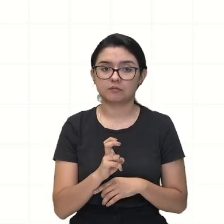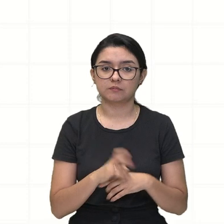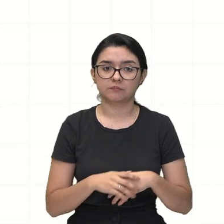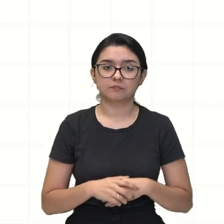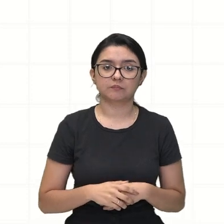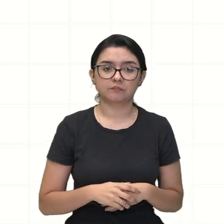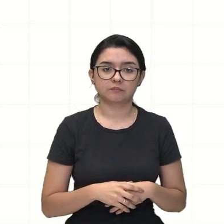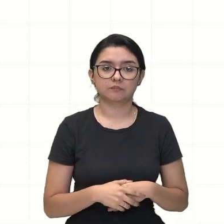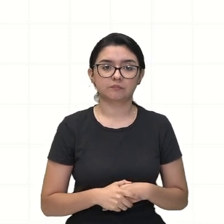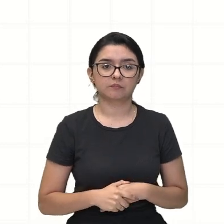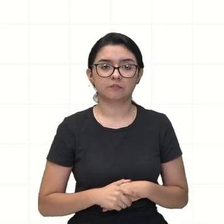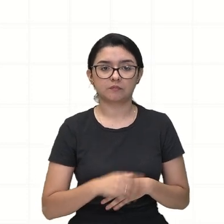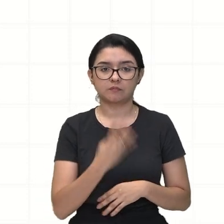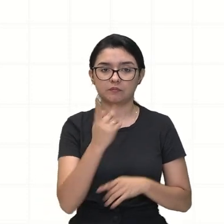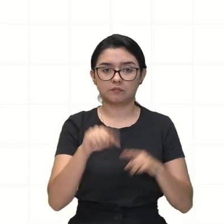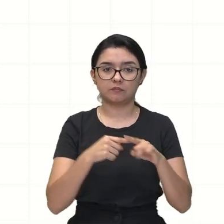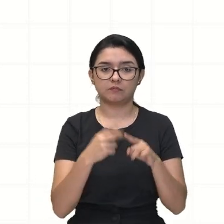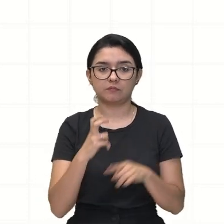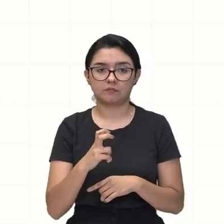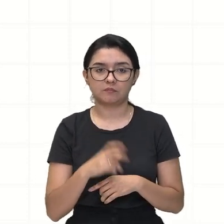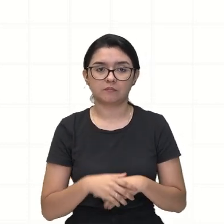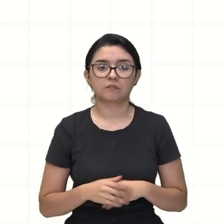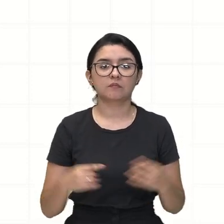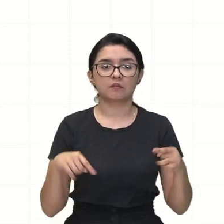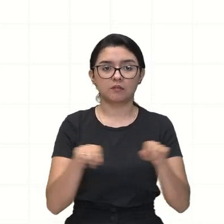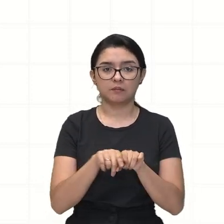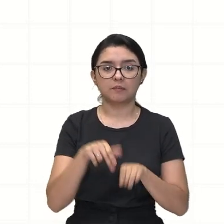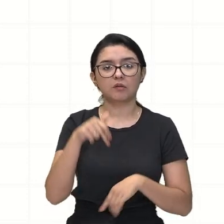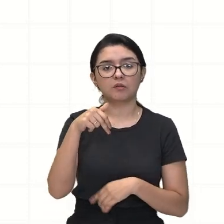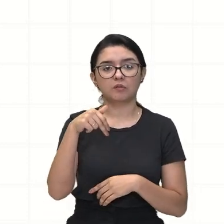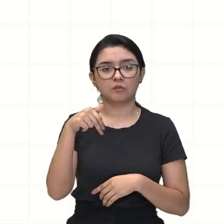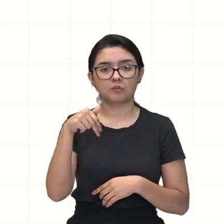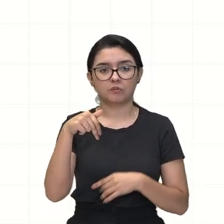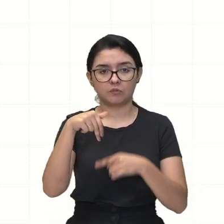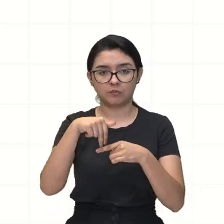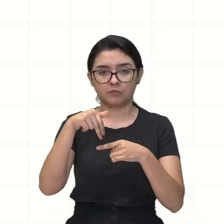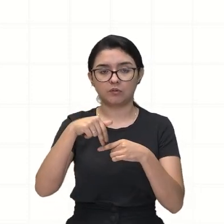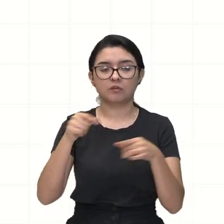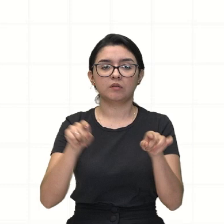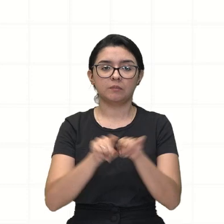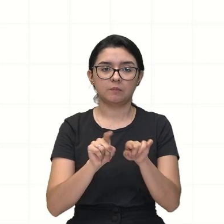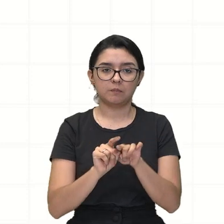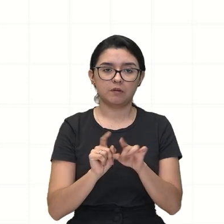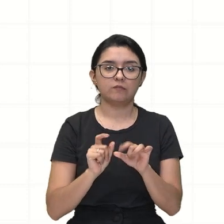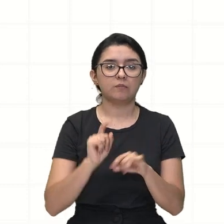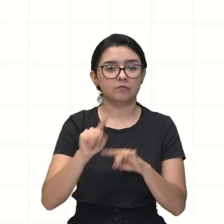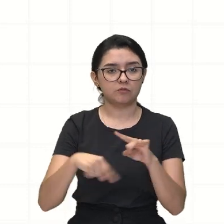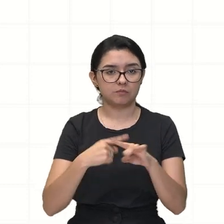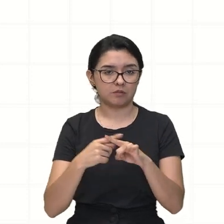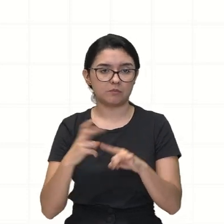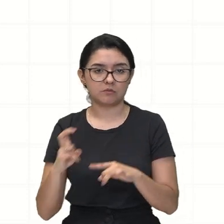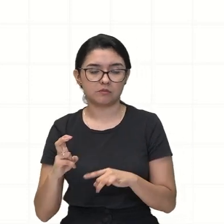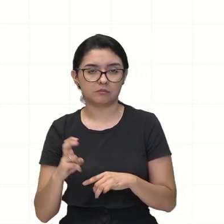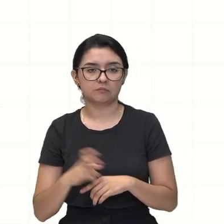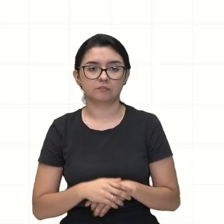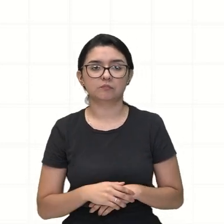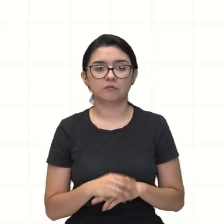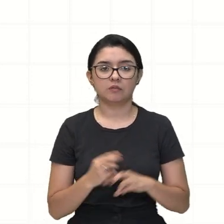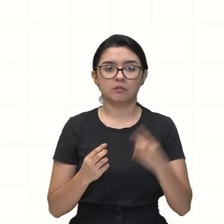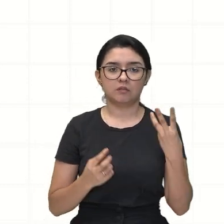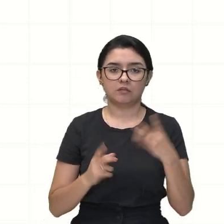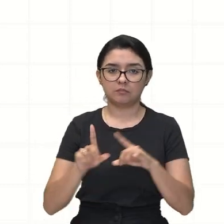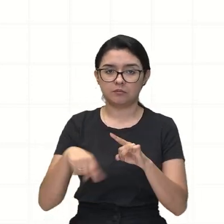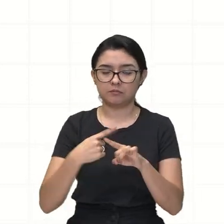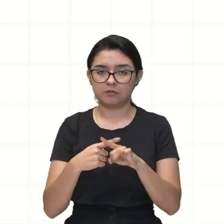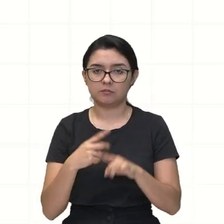5, no numerador também vamos multiplicar por quanto? Por 5. Então, nós vamos ter o quê? Já que